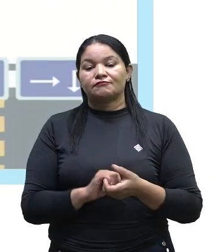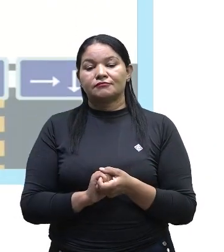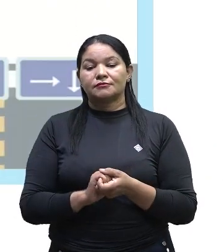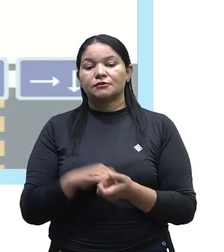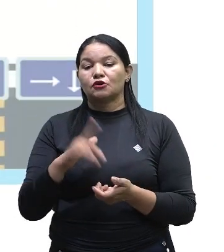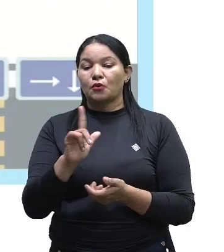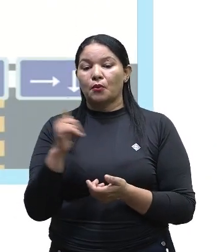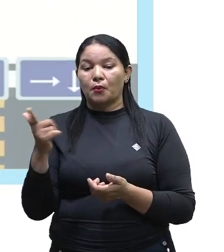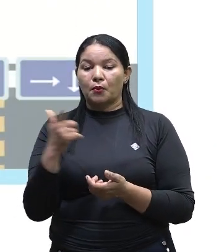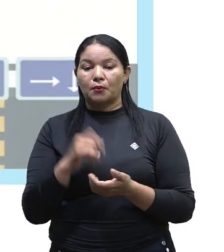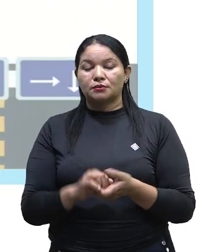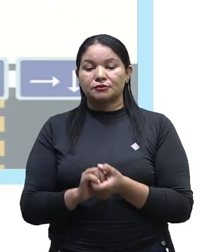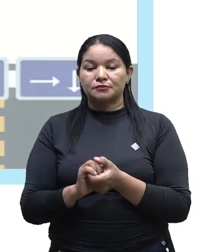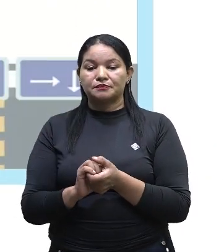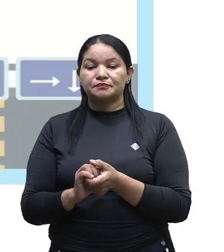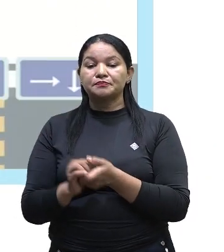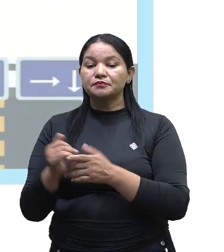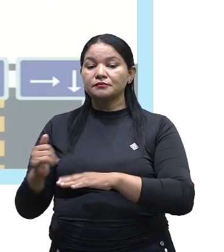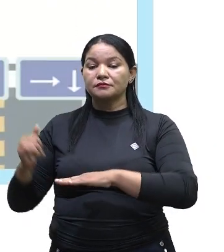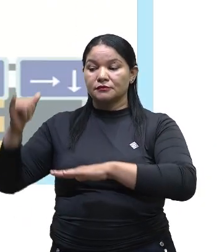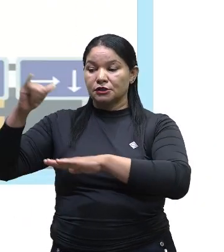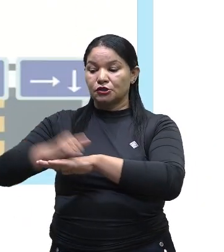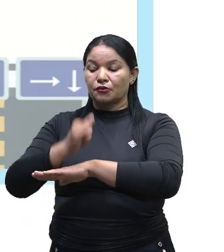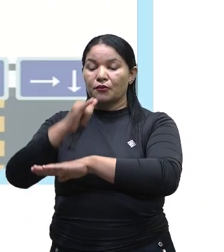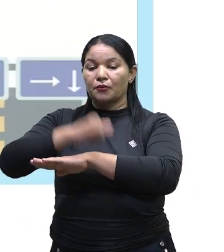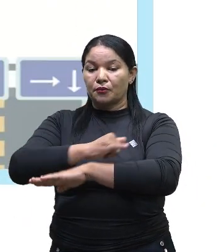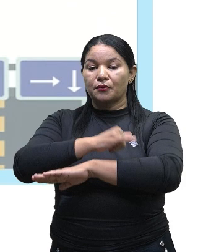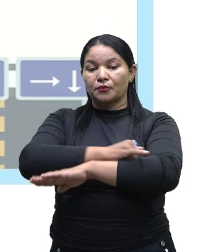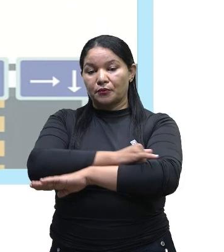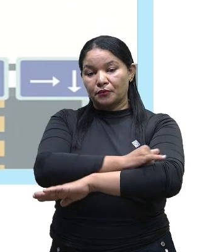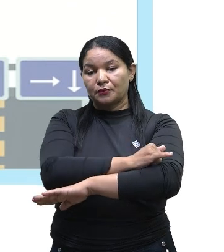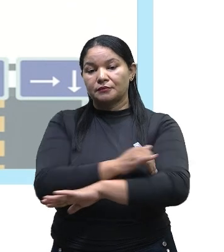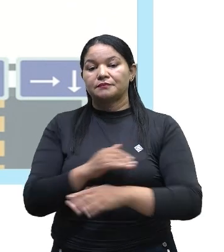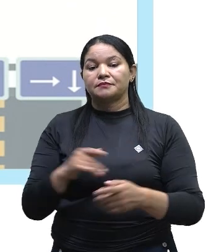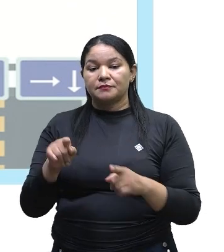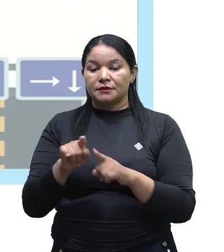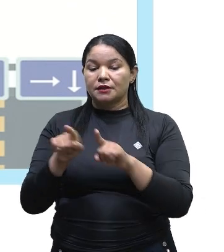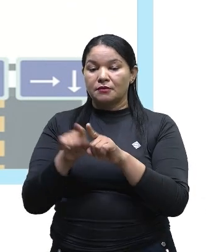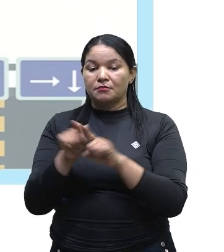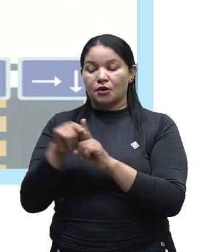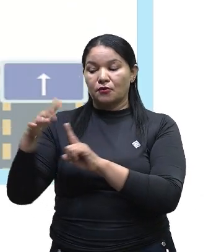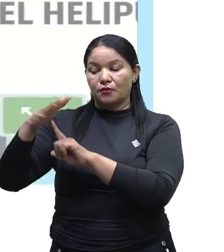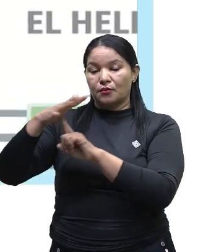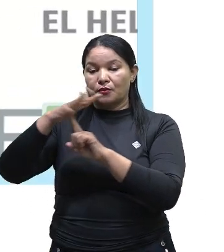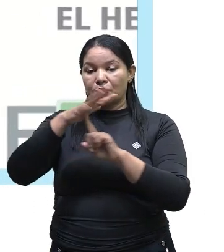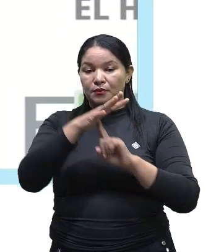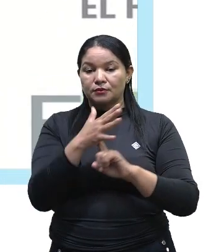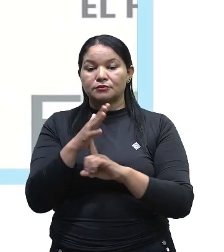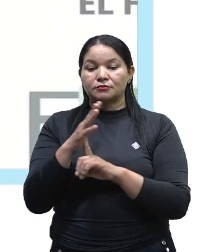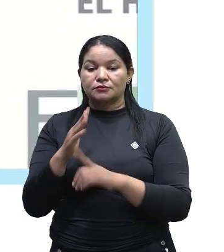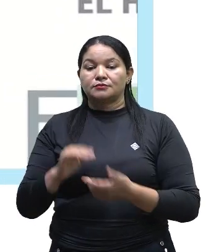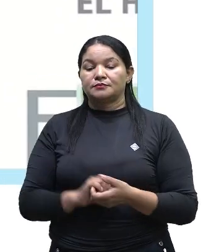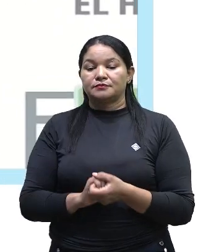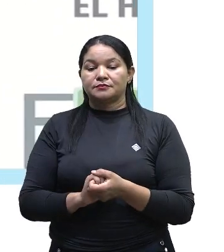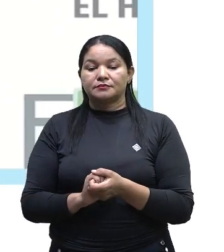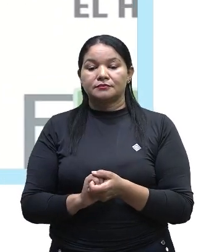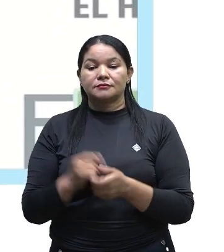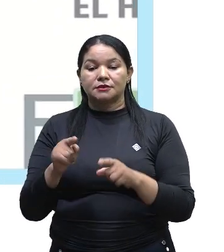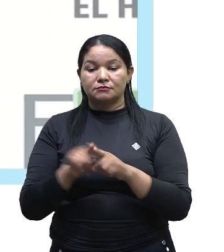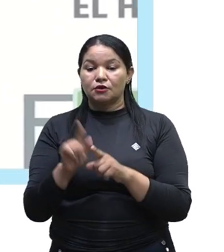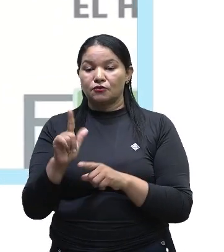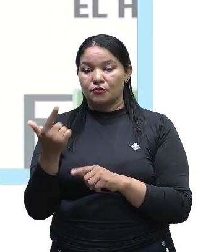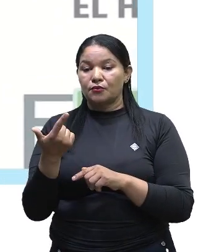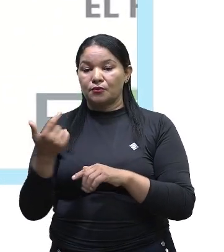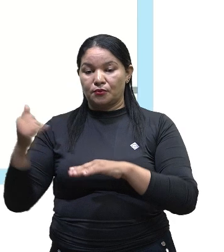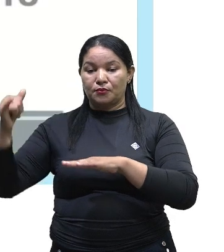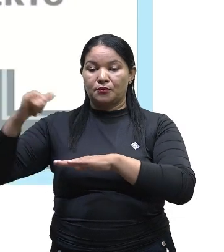el helipuerto, que é onde o helicóptero vai pousar, vai ficar. El aeropuerto,